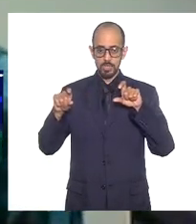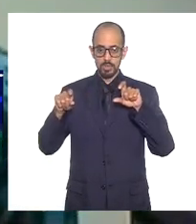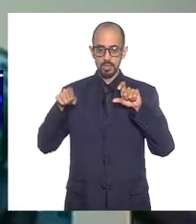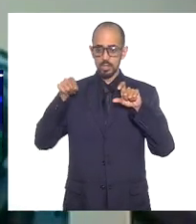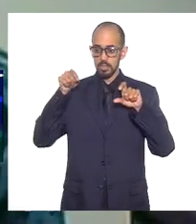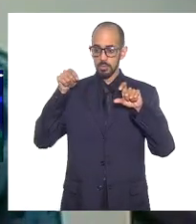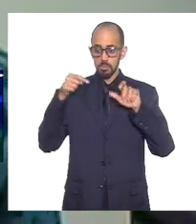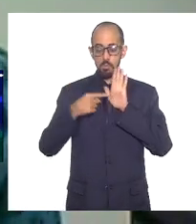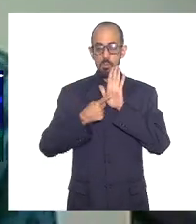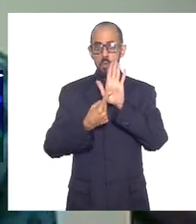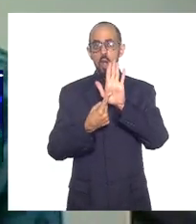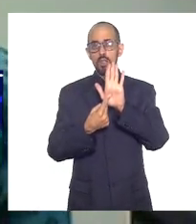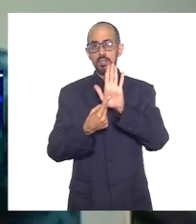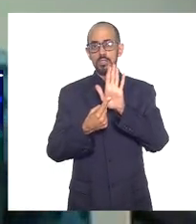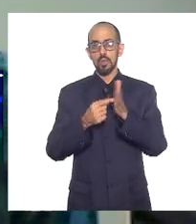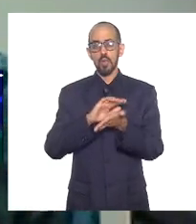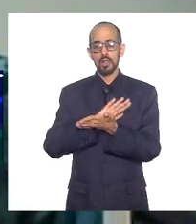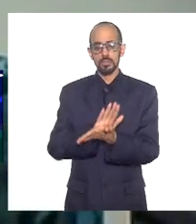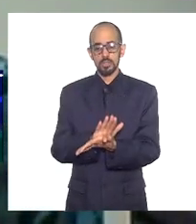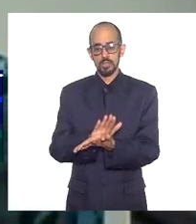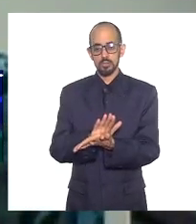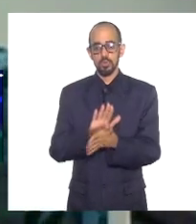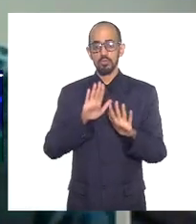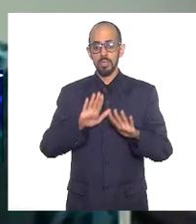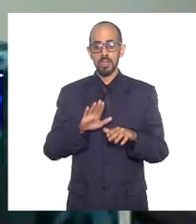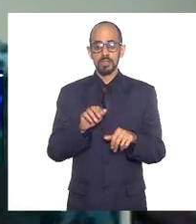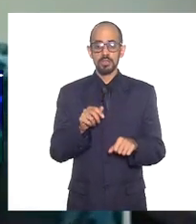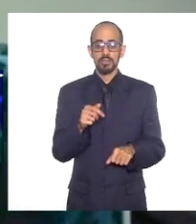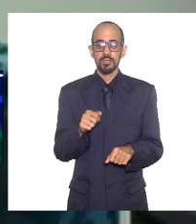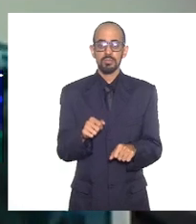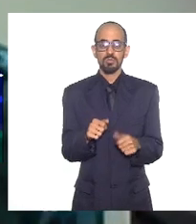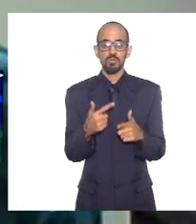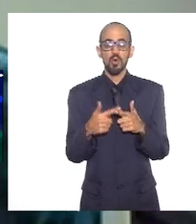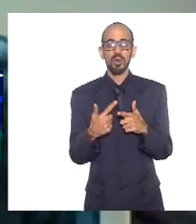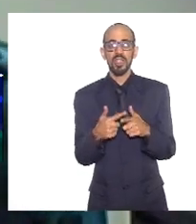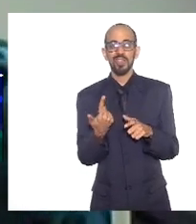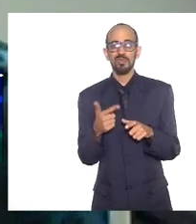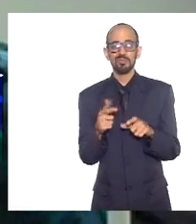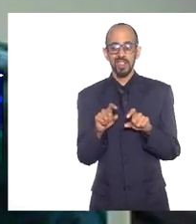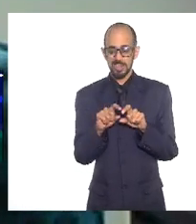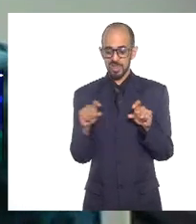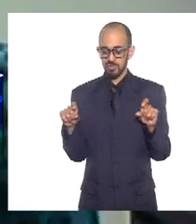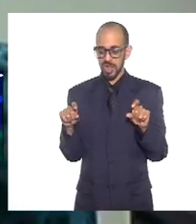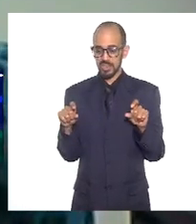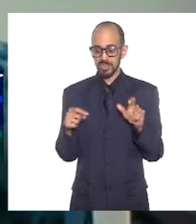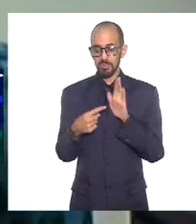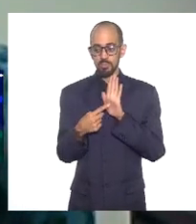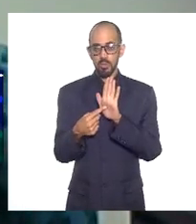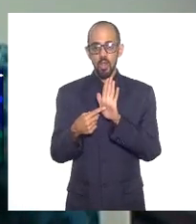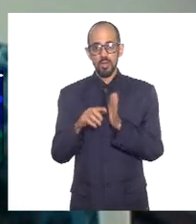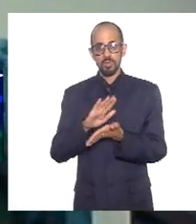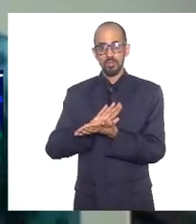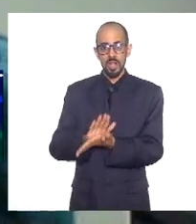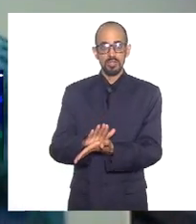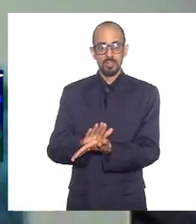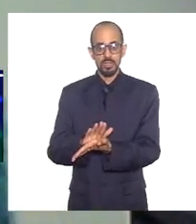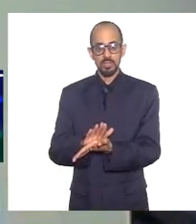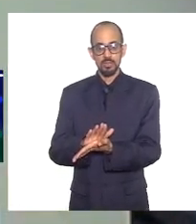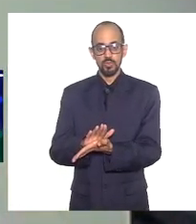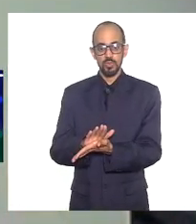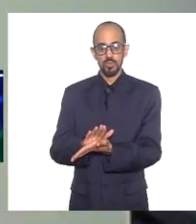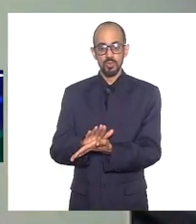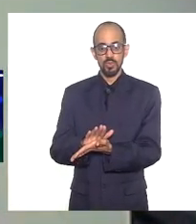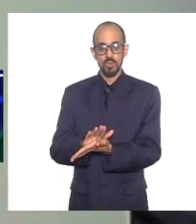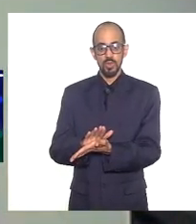conotação racista. E como nesse fato não tem uma frase que dá conotação racista, a gente deixa